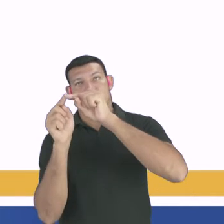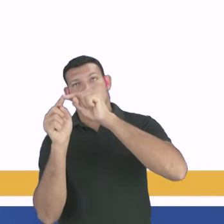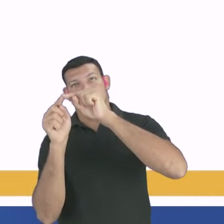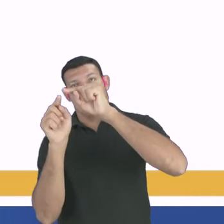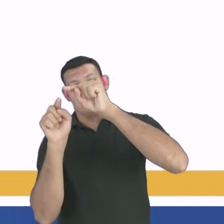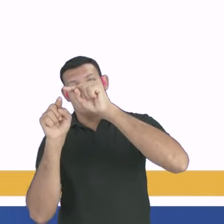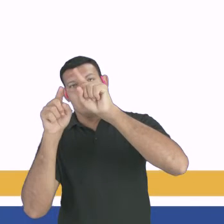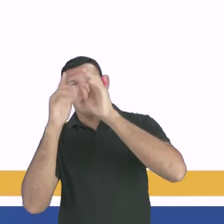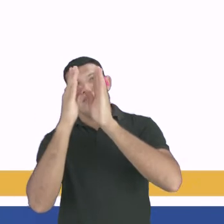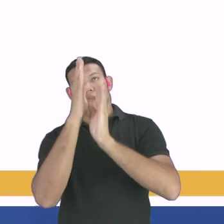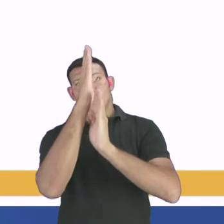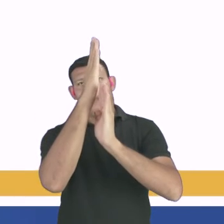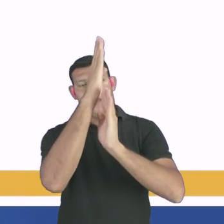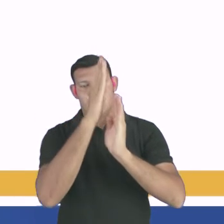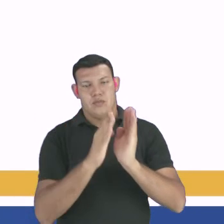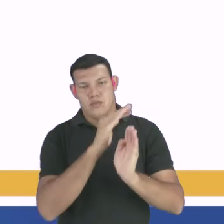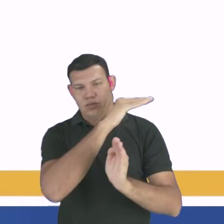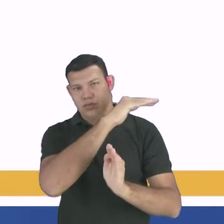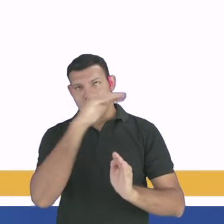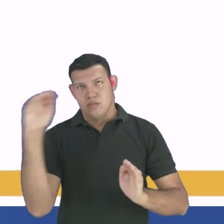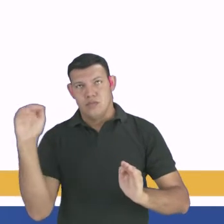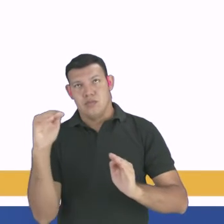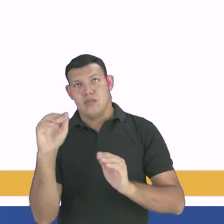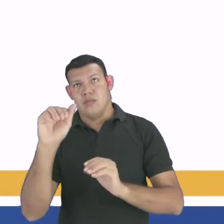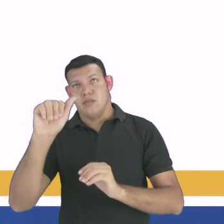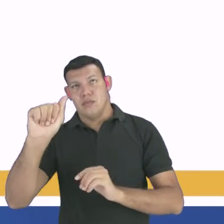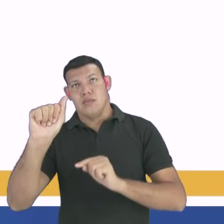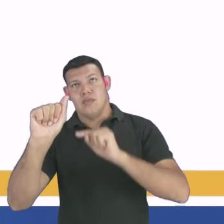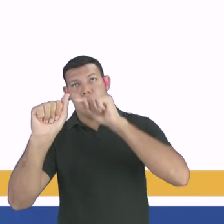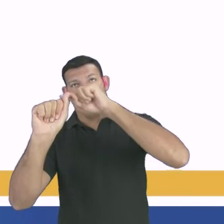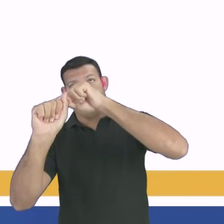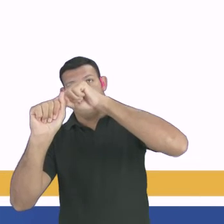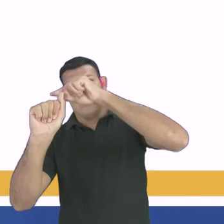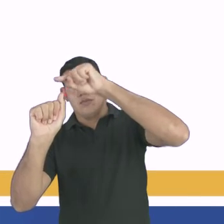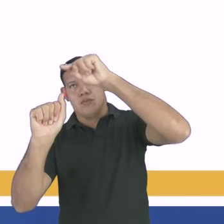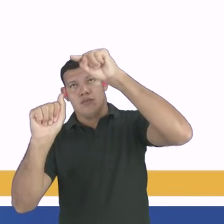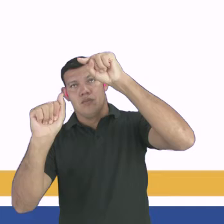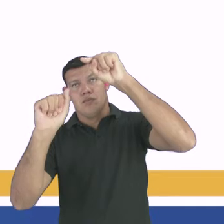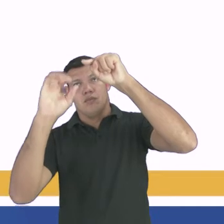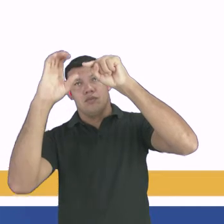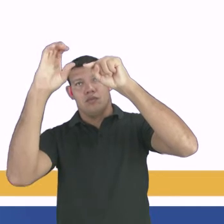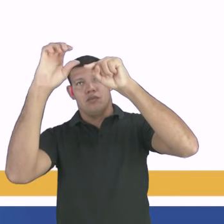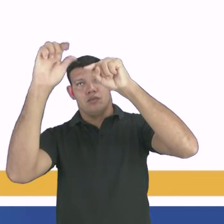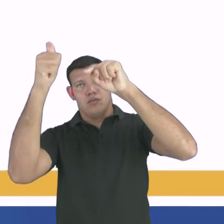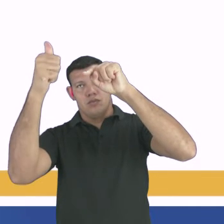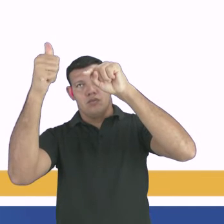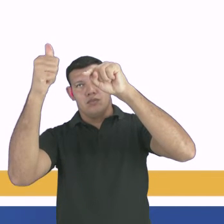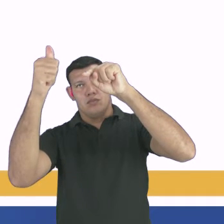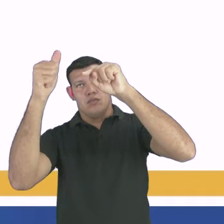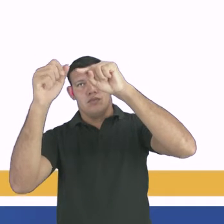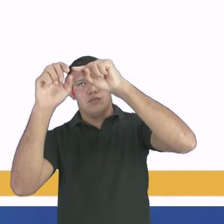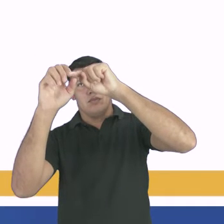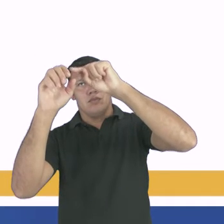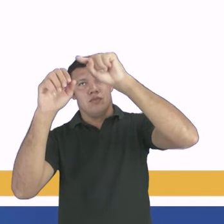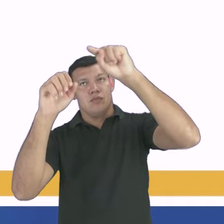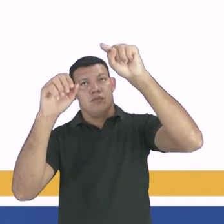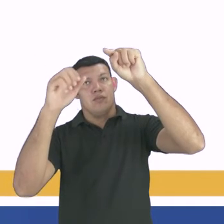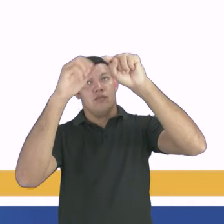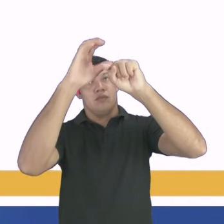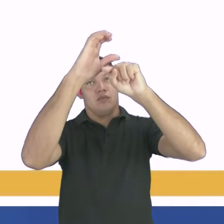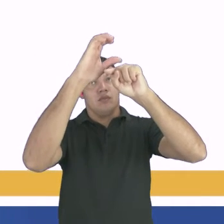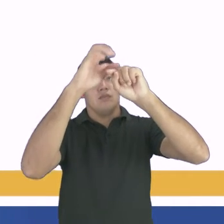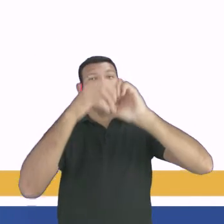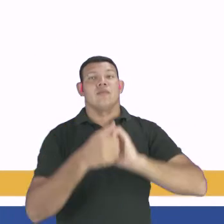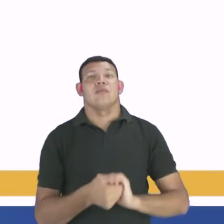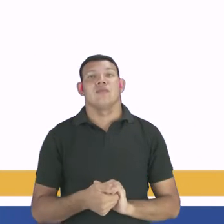Já o meu ângulo pe menuza que ele tá descrito na segunda equação ele